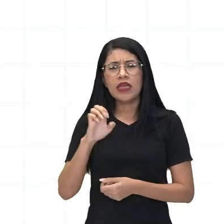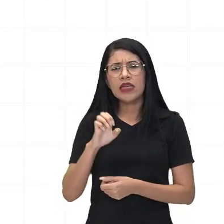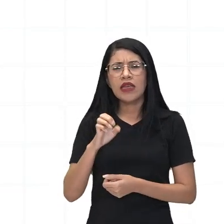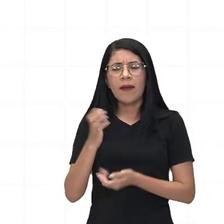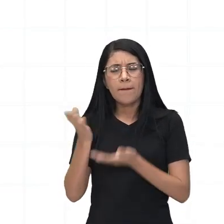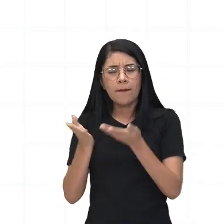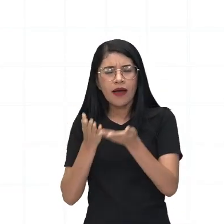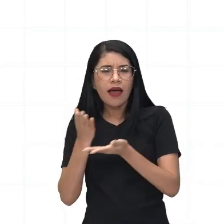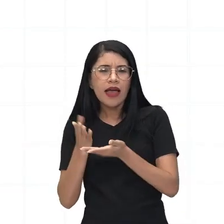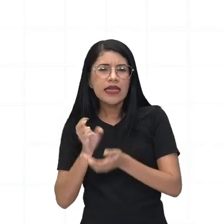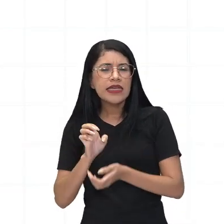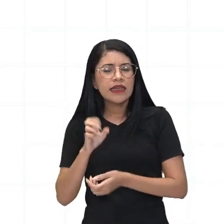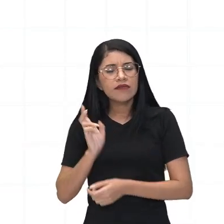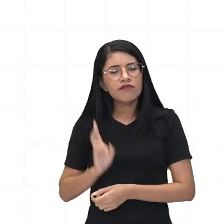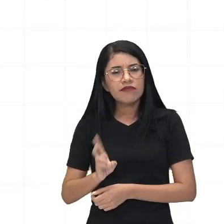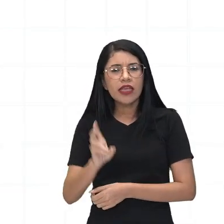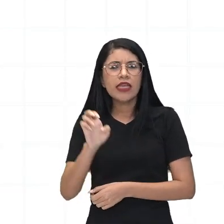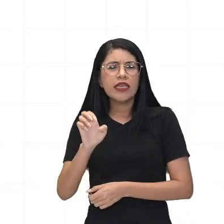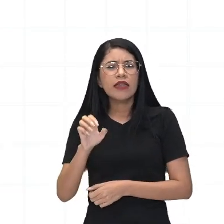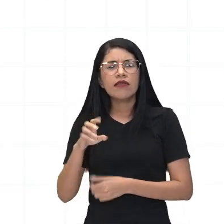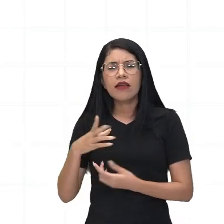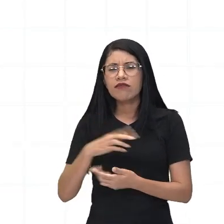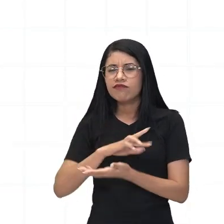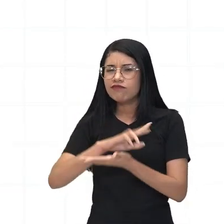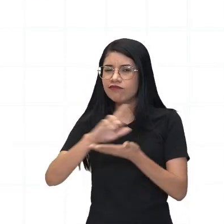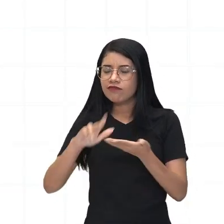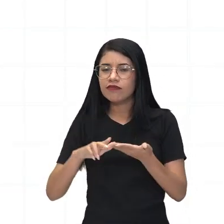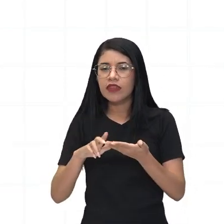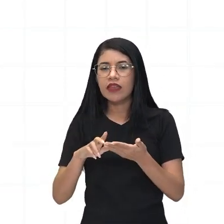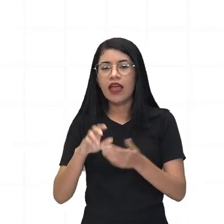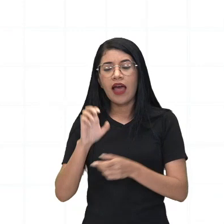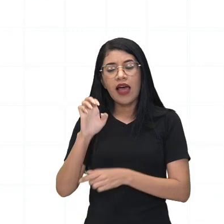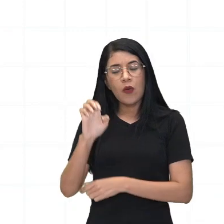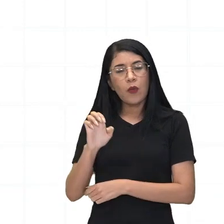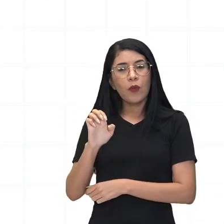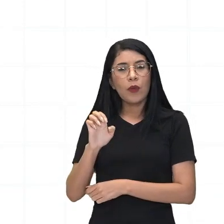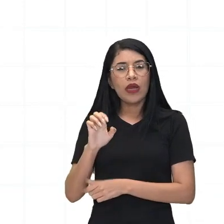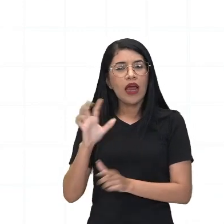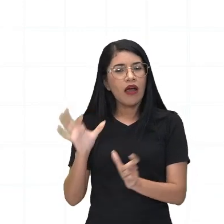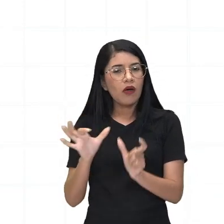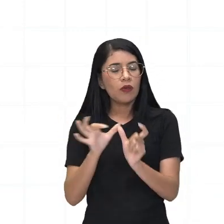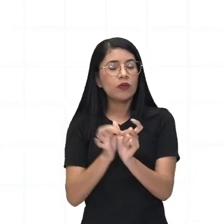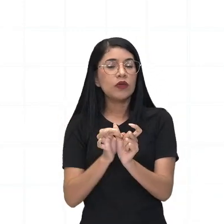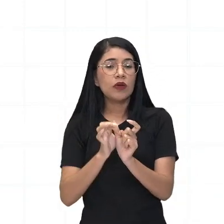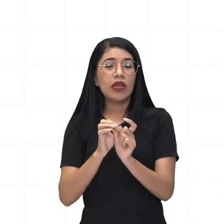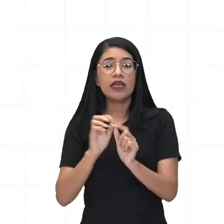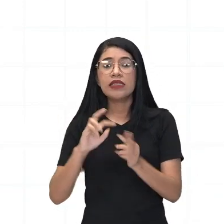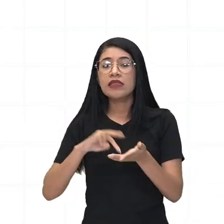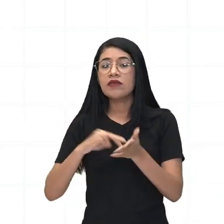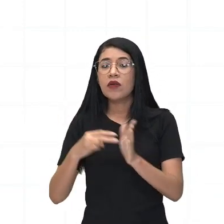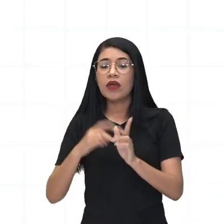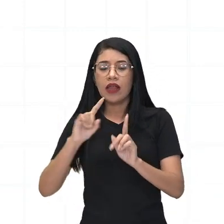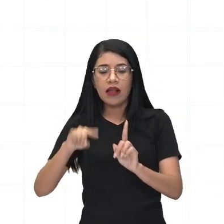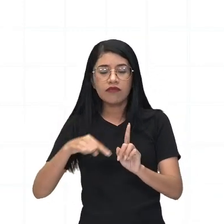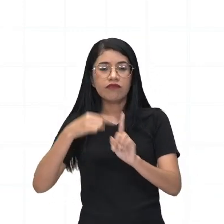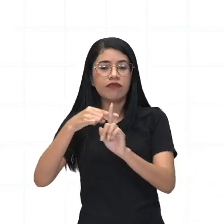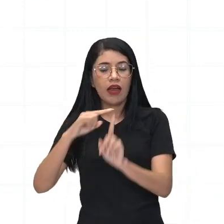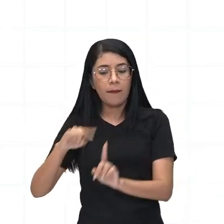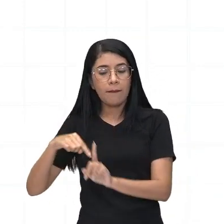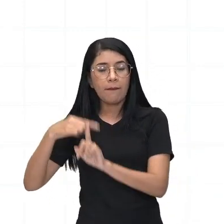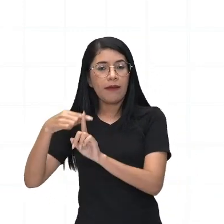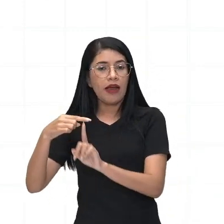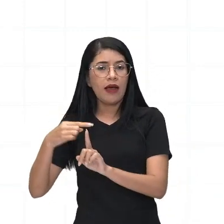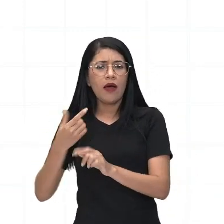e sempre, e tanto. Essa conjunção tem um efeito de sentido de adição, Então, por que será